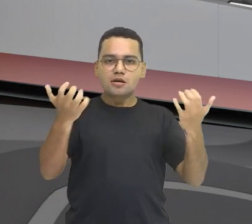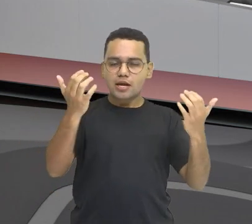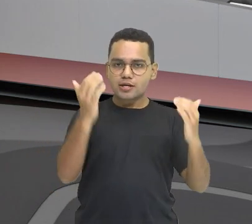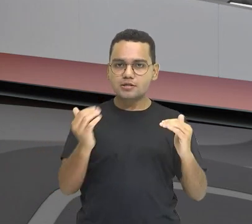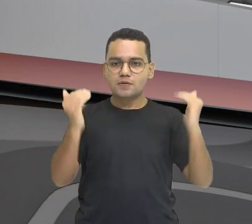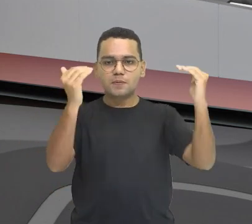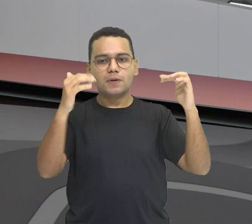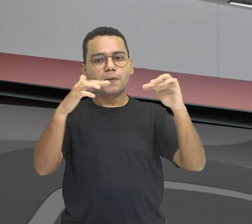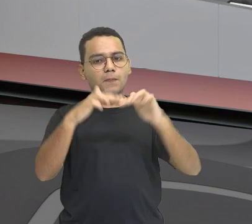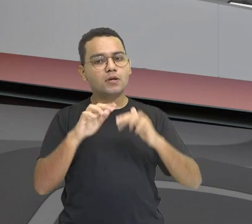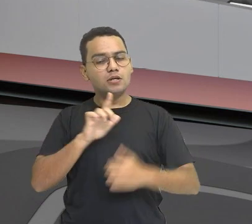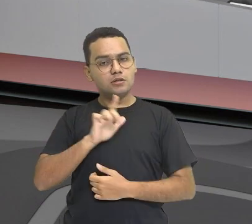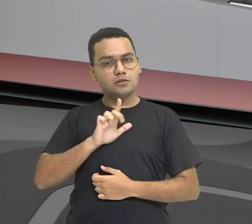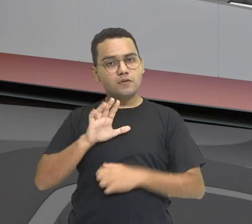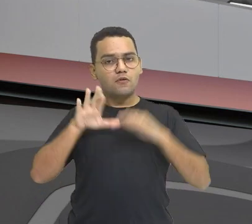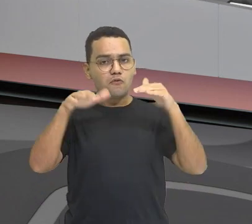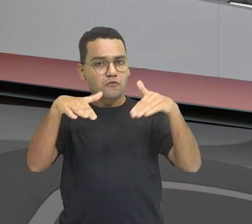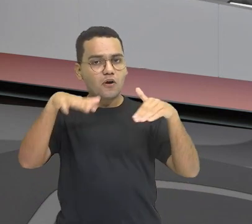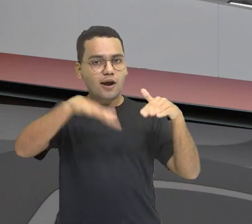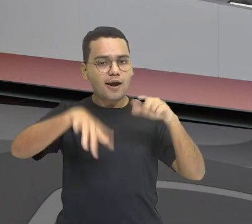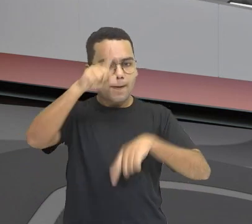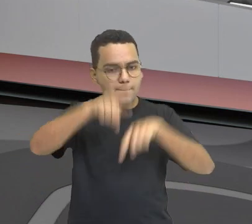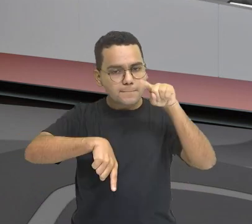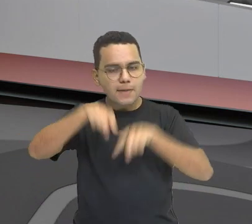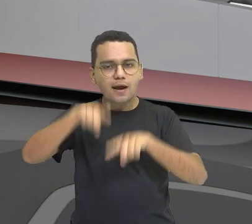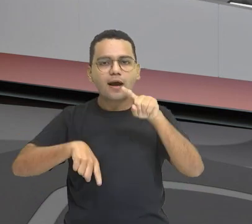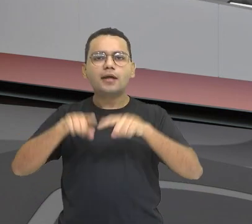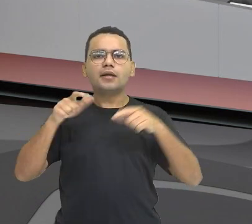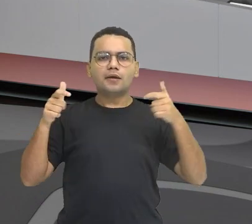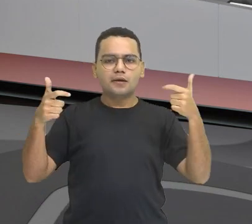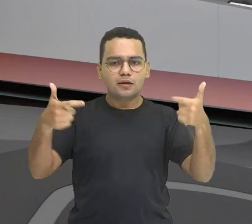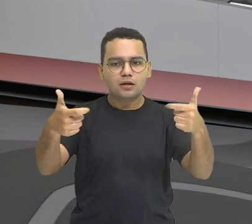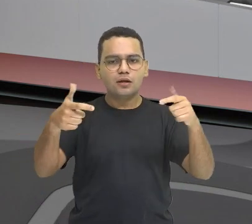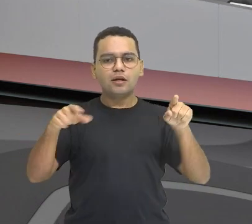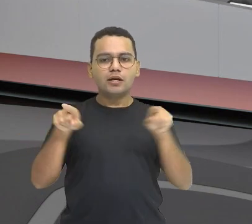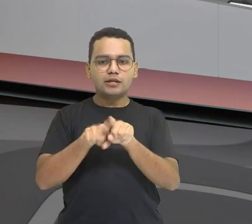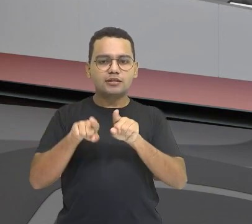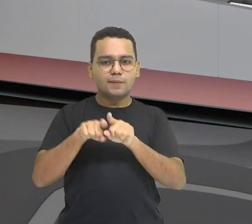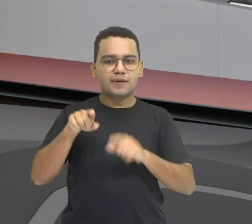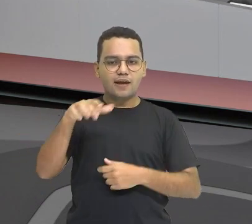guerra armamentista e também numa corrida